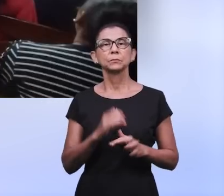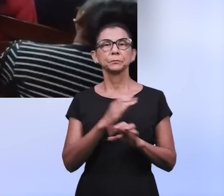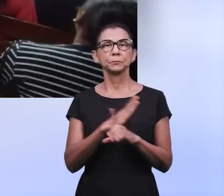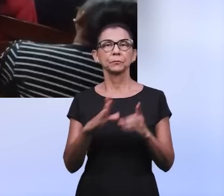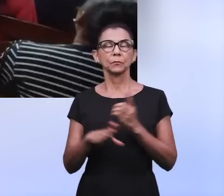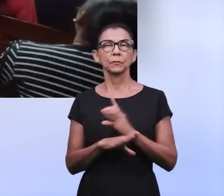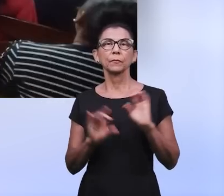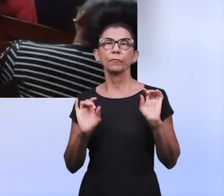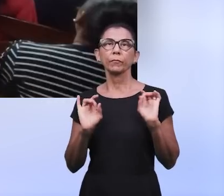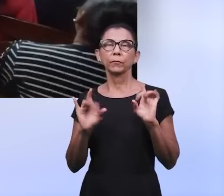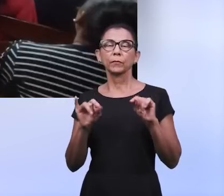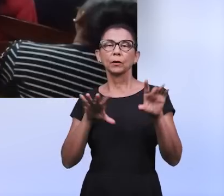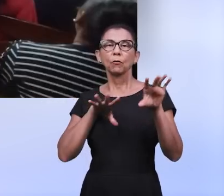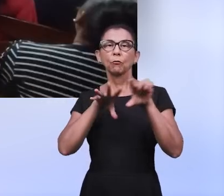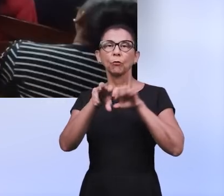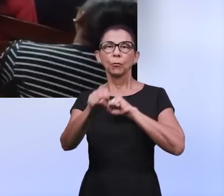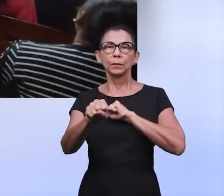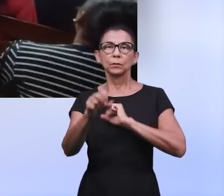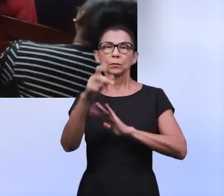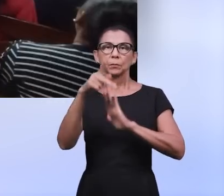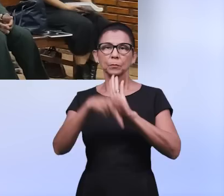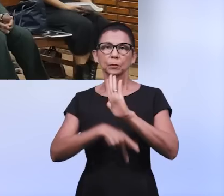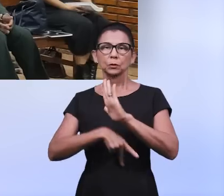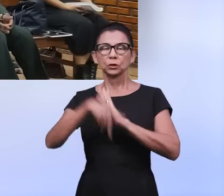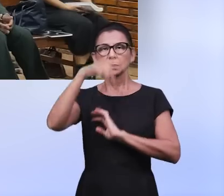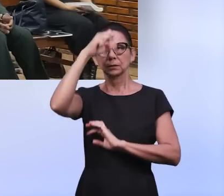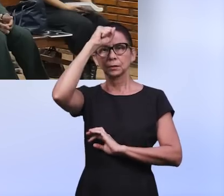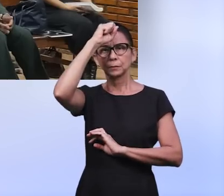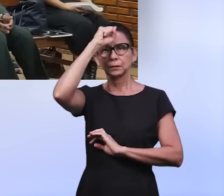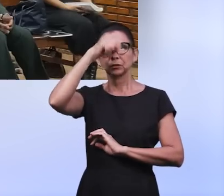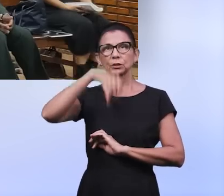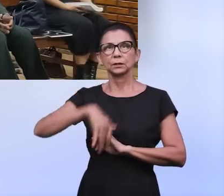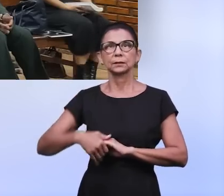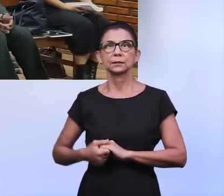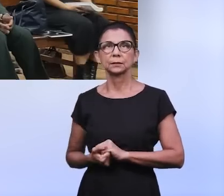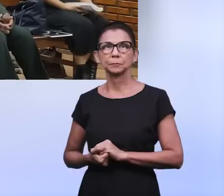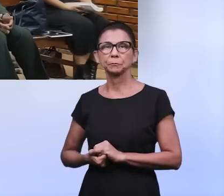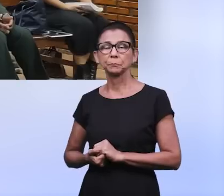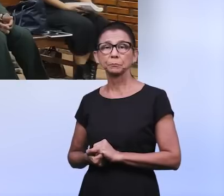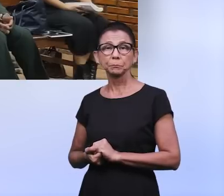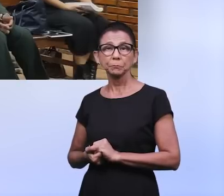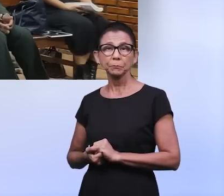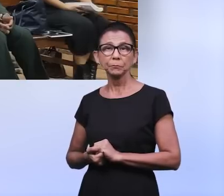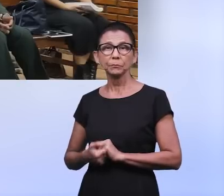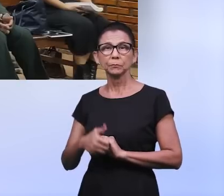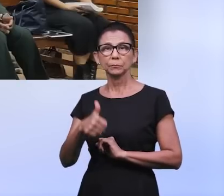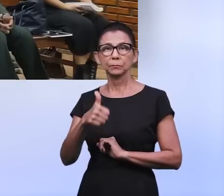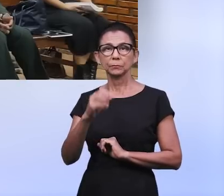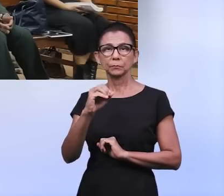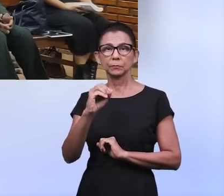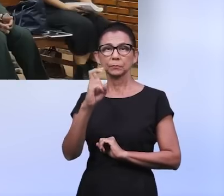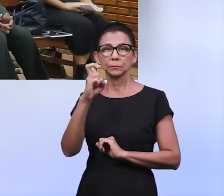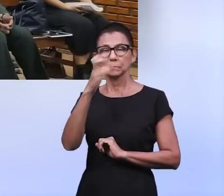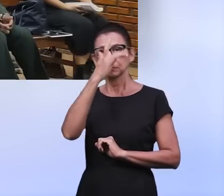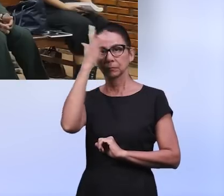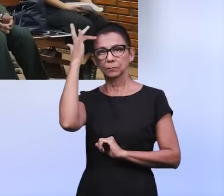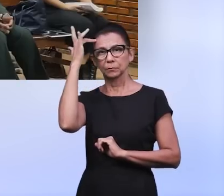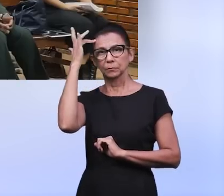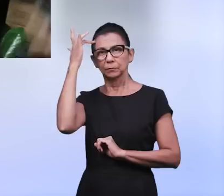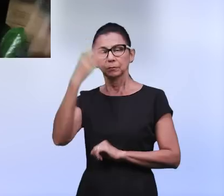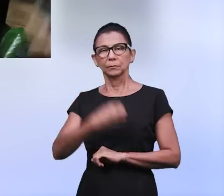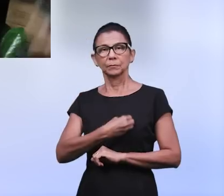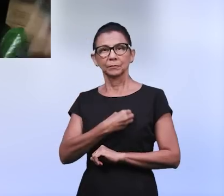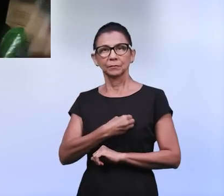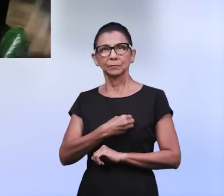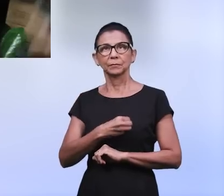culto especial de formatura do Projeto Aprendiz, onde nós tivemos a presença de 105 participantes,